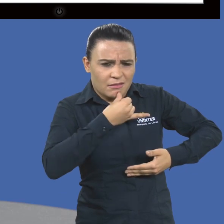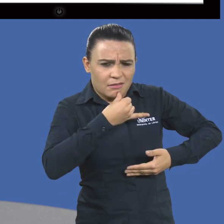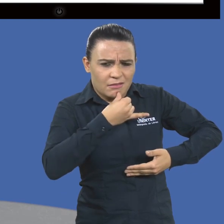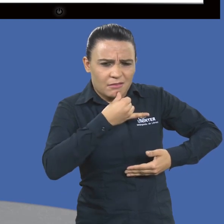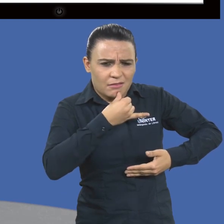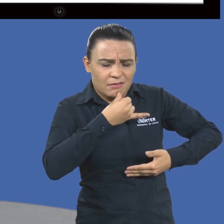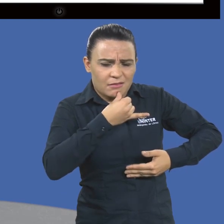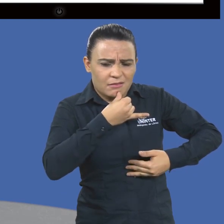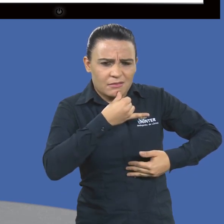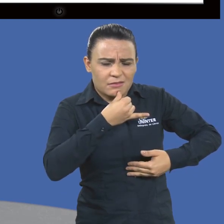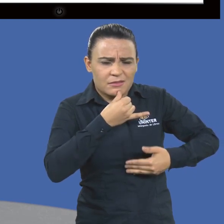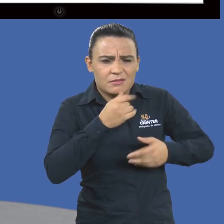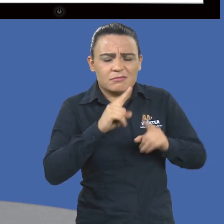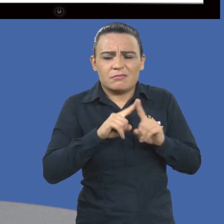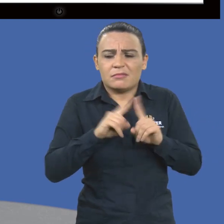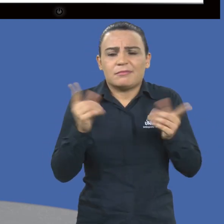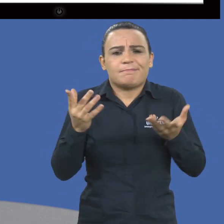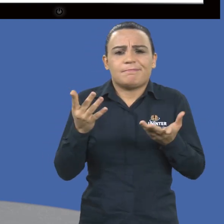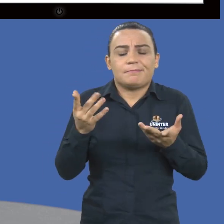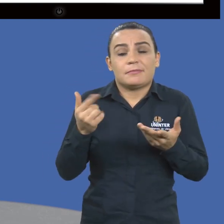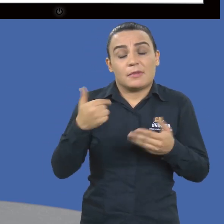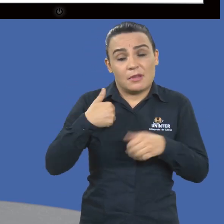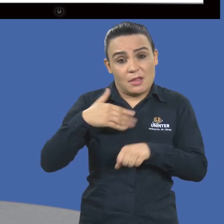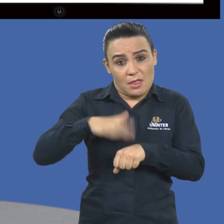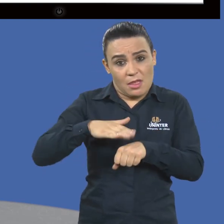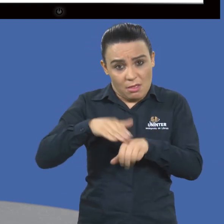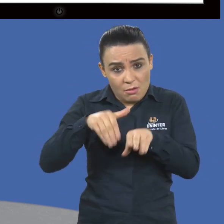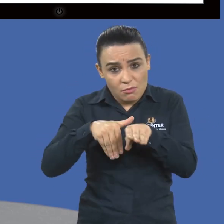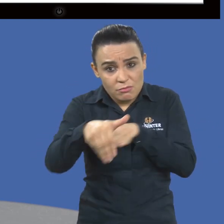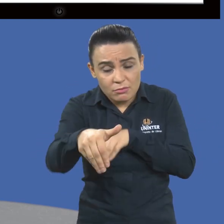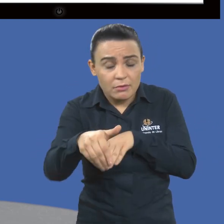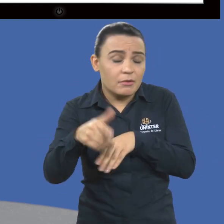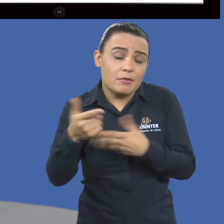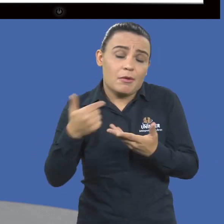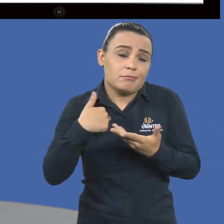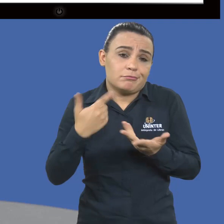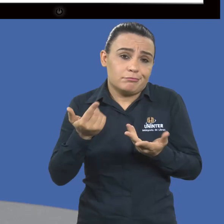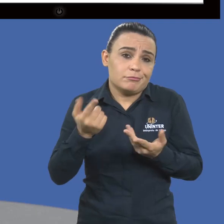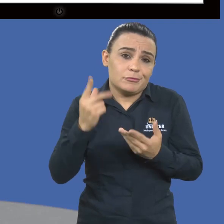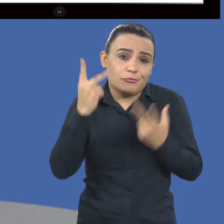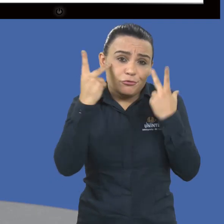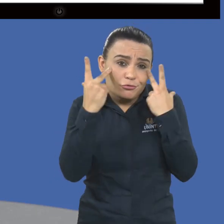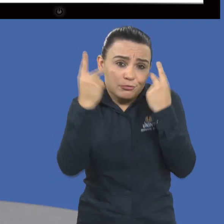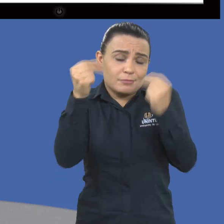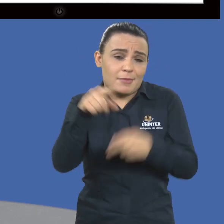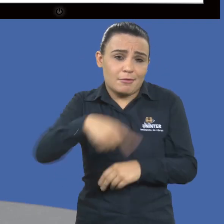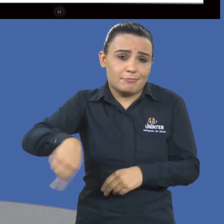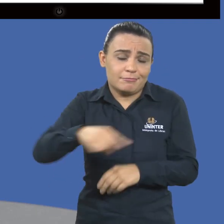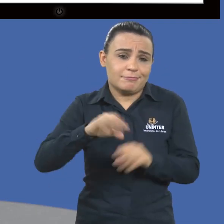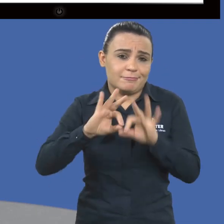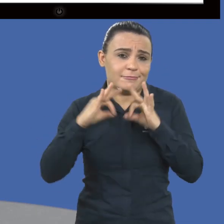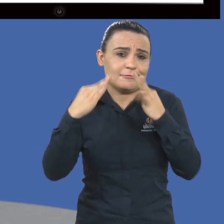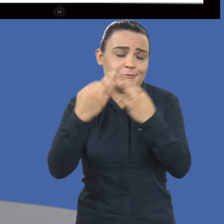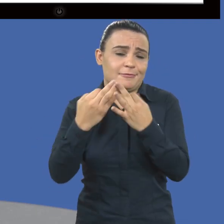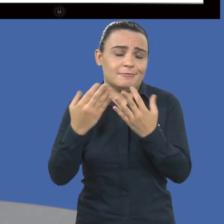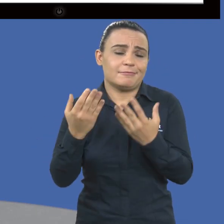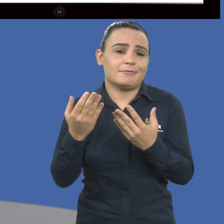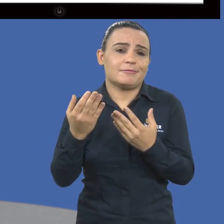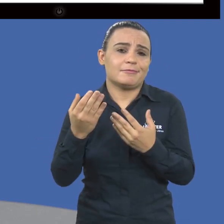pai ficam tristes por causa disso. Mas eu dizia, isso é uma reação normal.